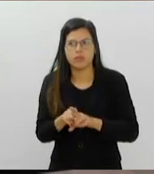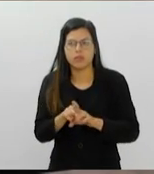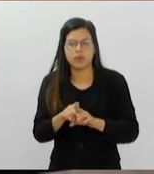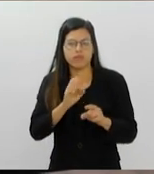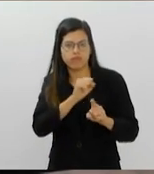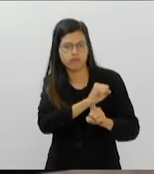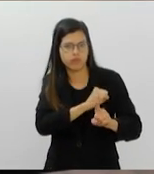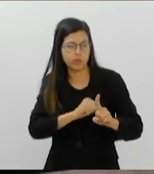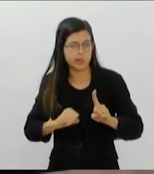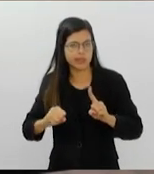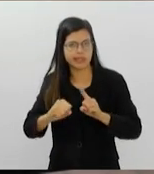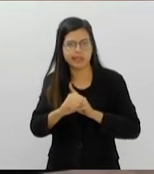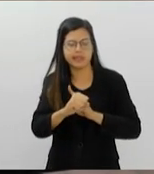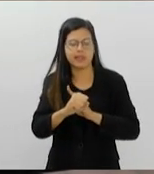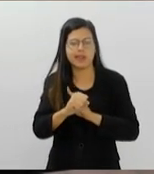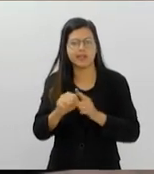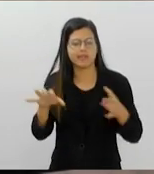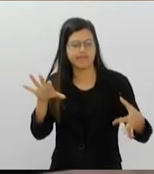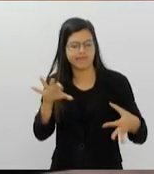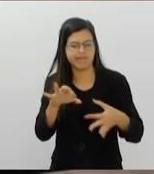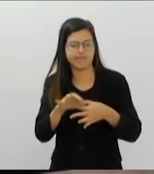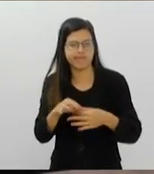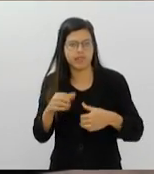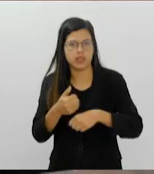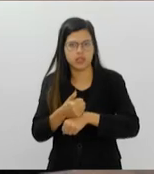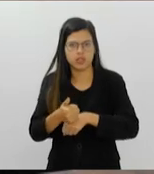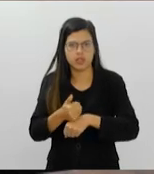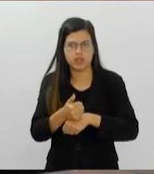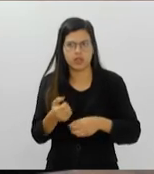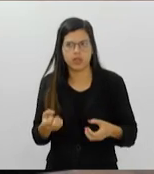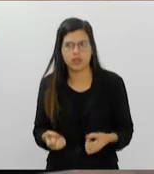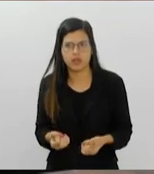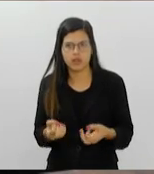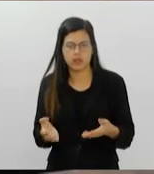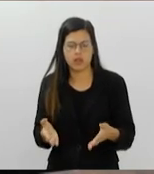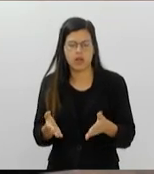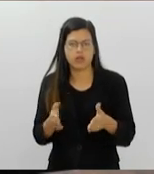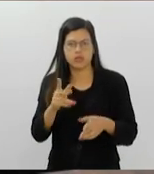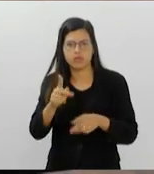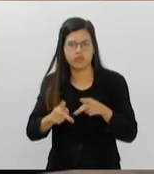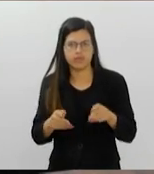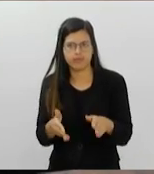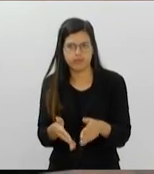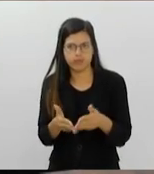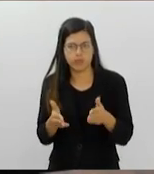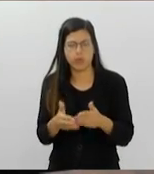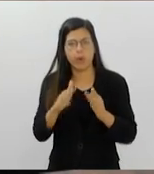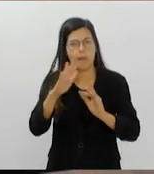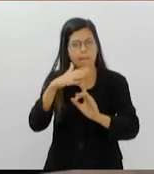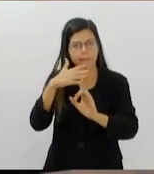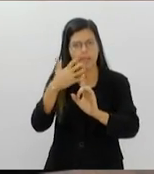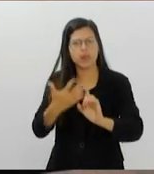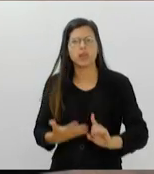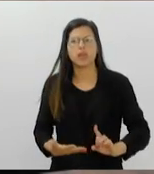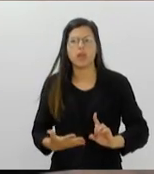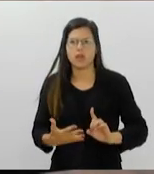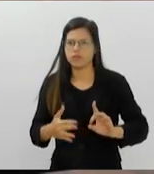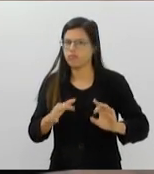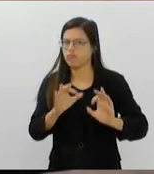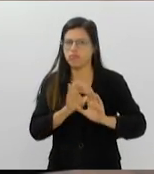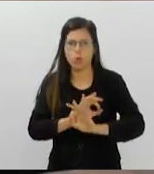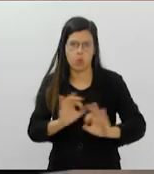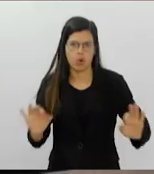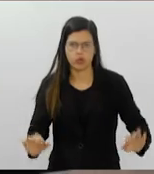sociedade para dar dignidade ao povo menos favorecido. Acho que foi uma homenagem que o senhor está prestando